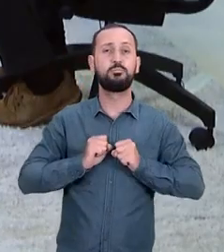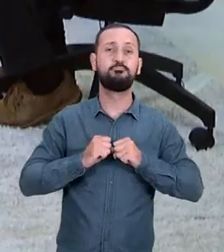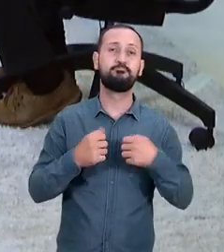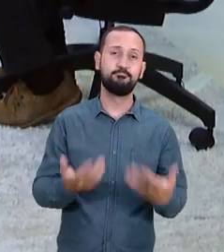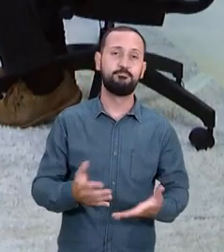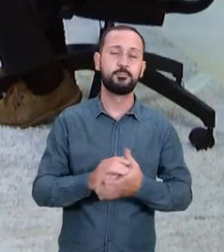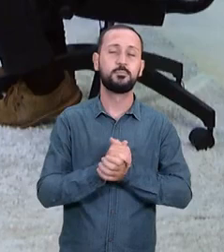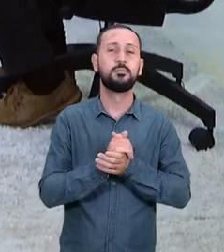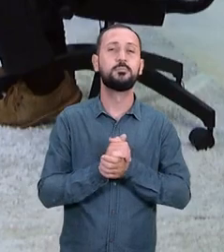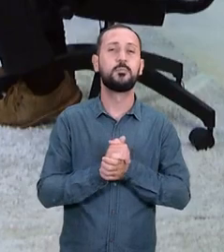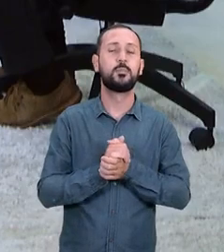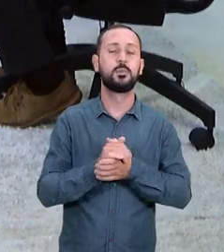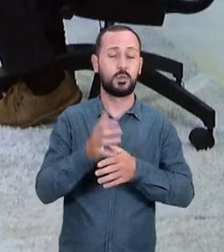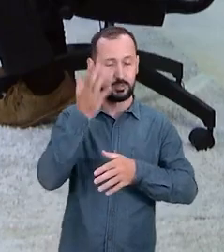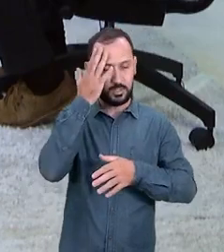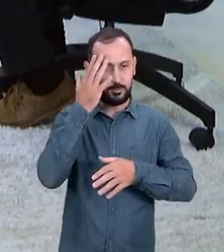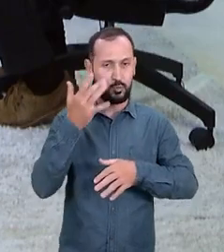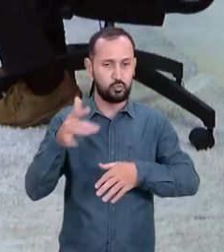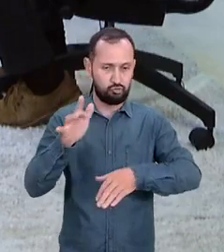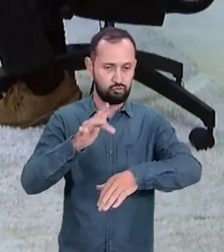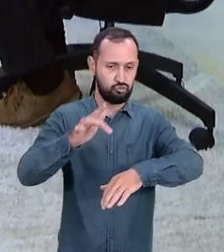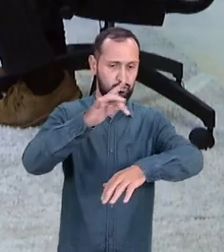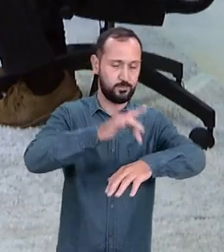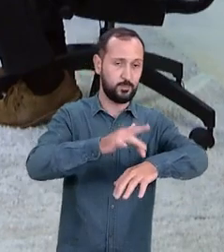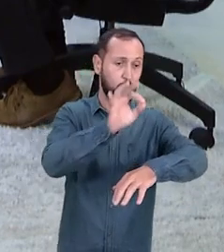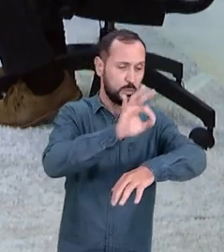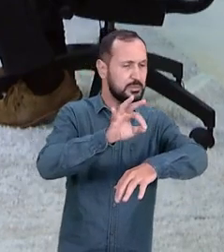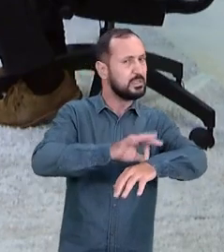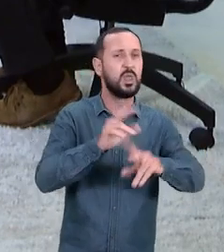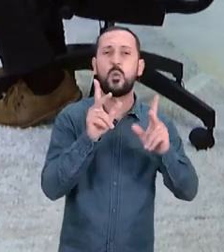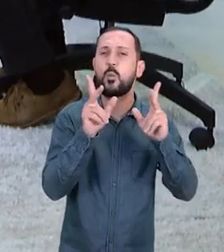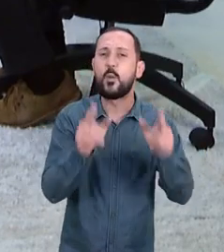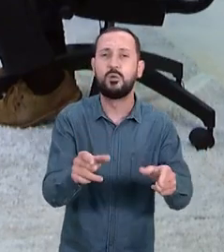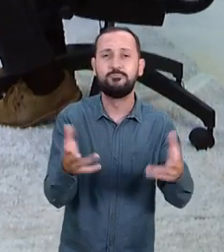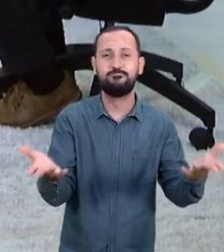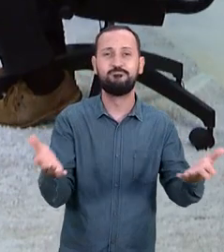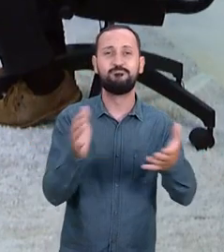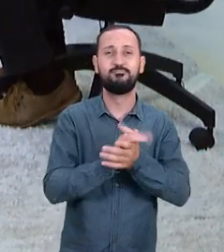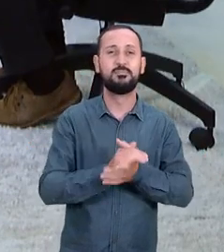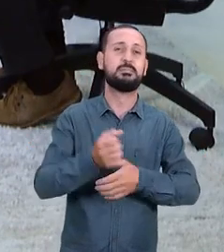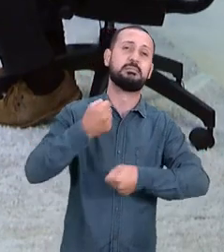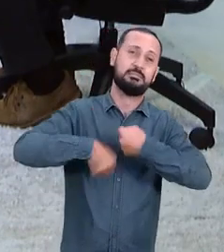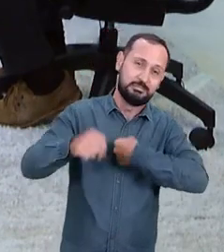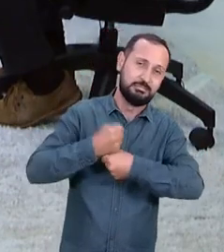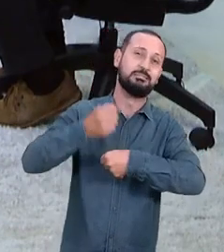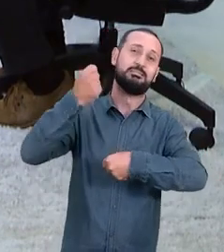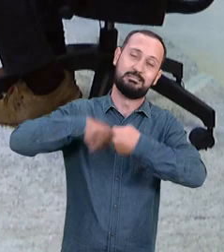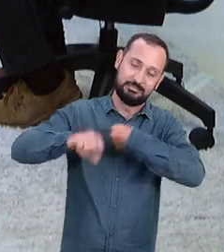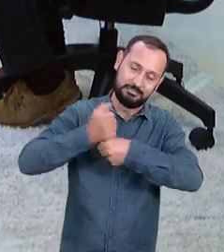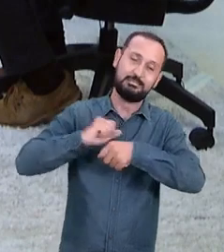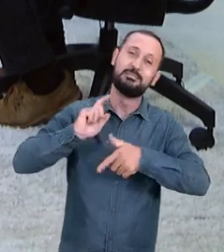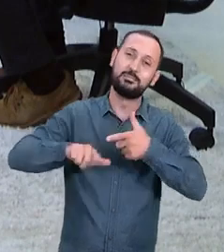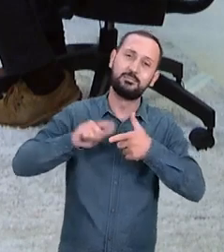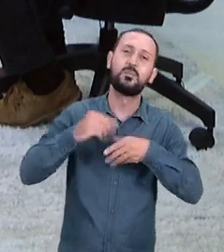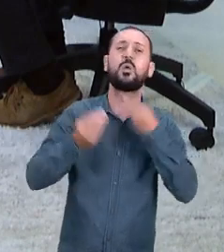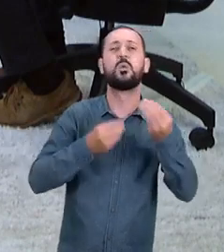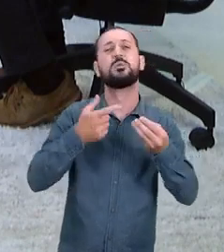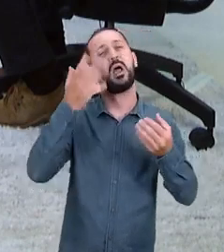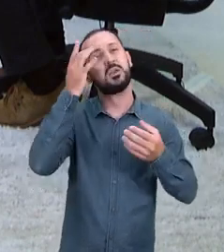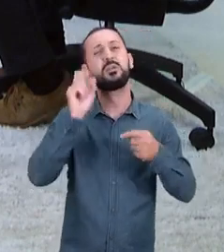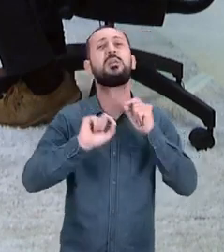que que... O mosquito está aí. É o mesmo mosquito, né? Já de muitos e muitos anos. É